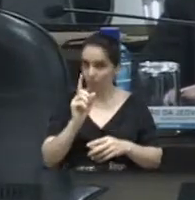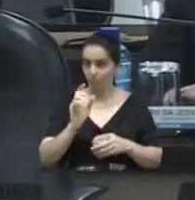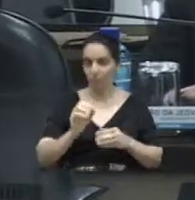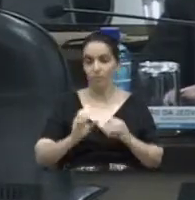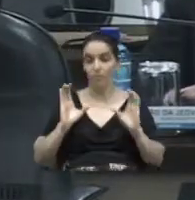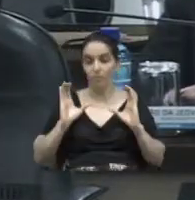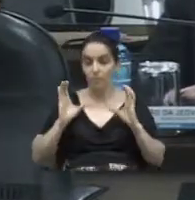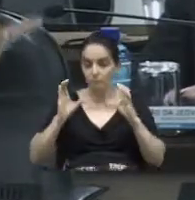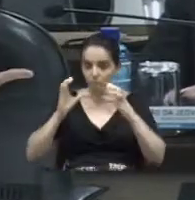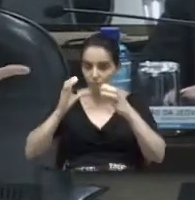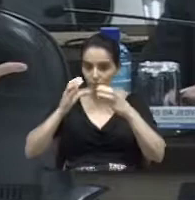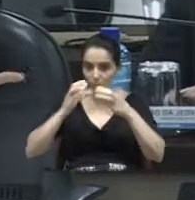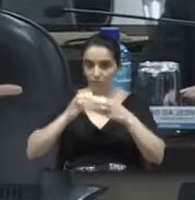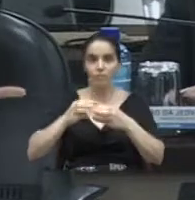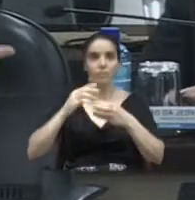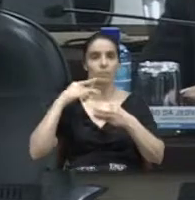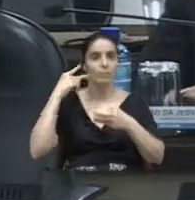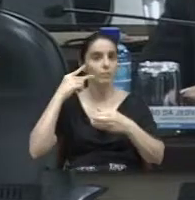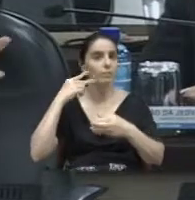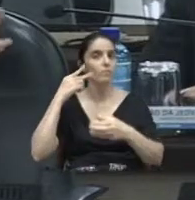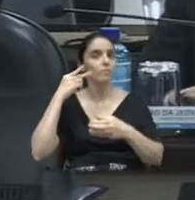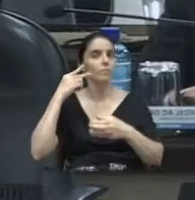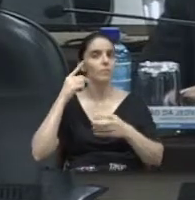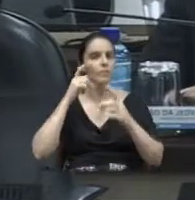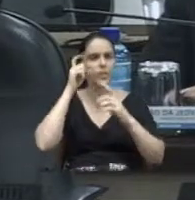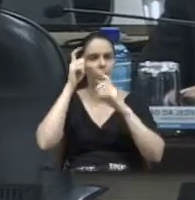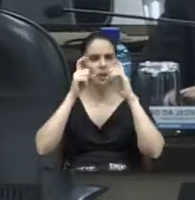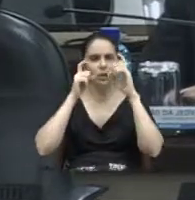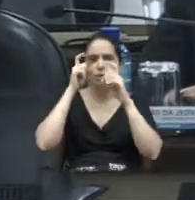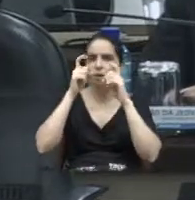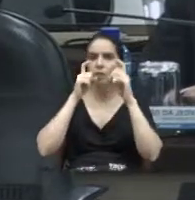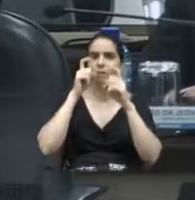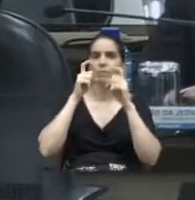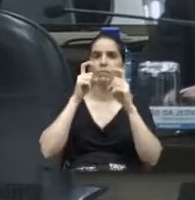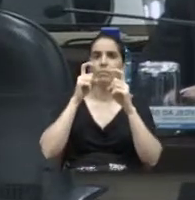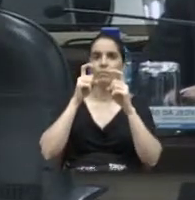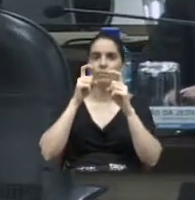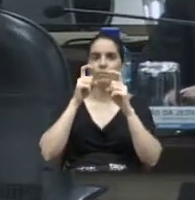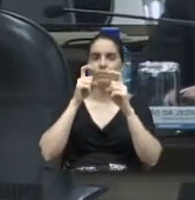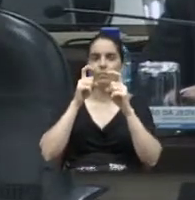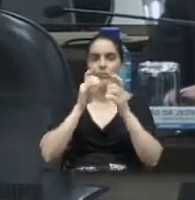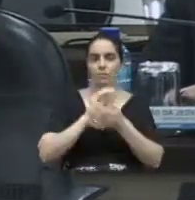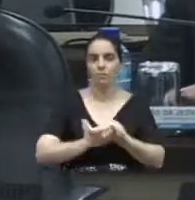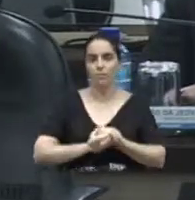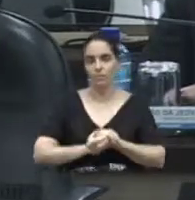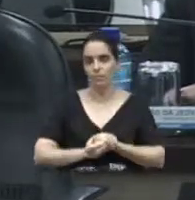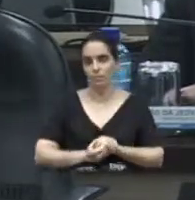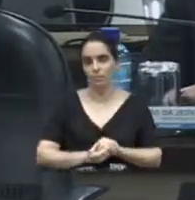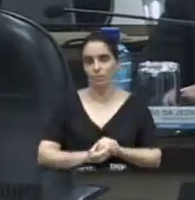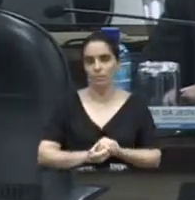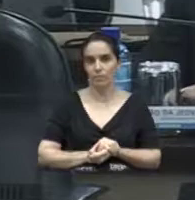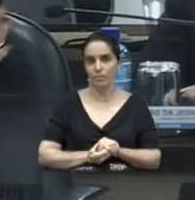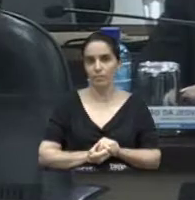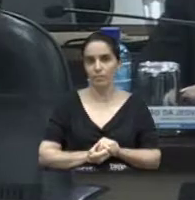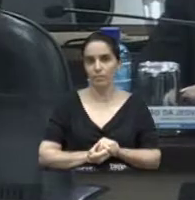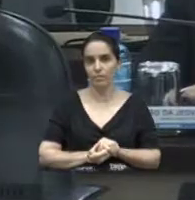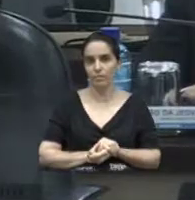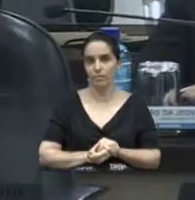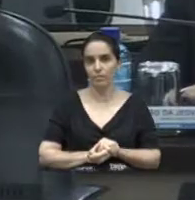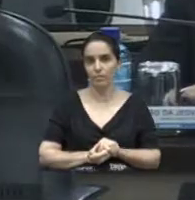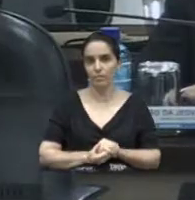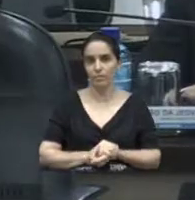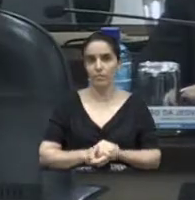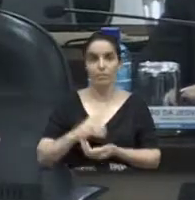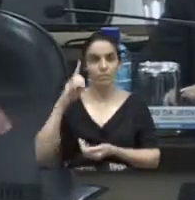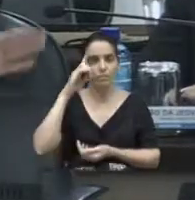elas são reiteradas e que, muitas vezes, elas acabam passando batido no nosso dia a